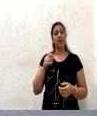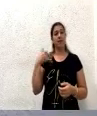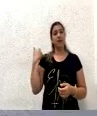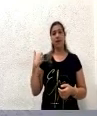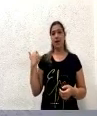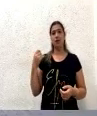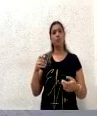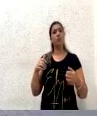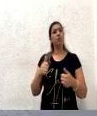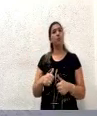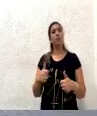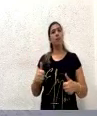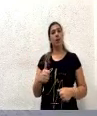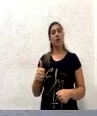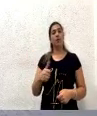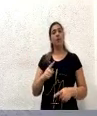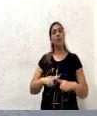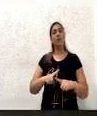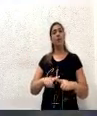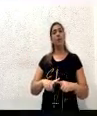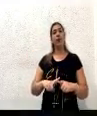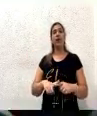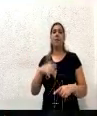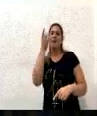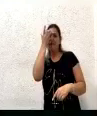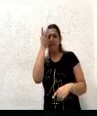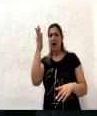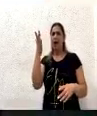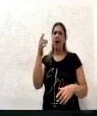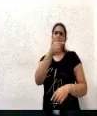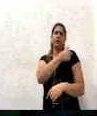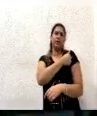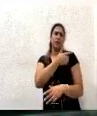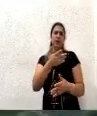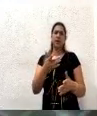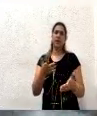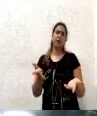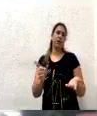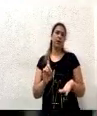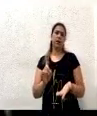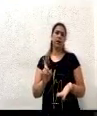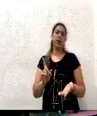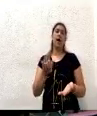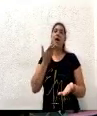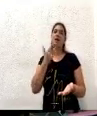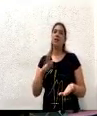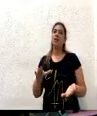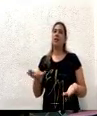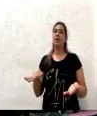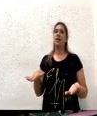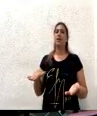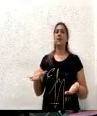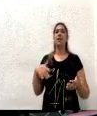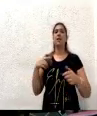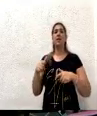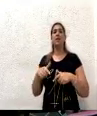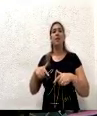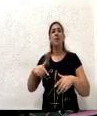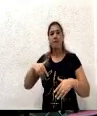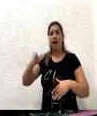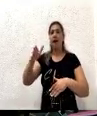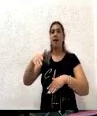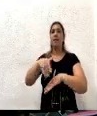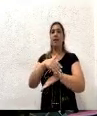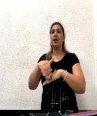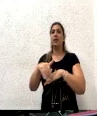escolheu essa vacina? Porque é mais fácil vacinar, porque a criançada anda mais por aí? Não,